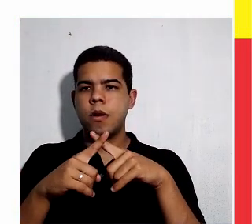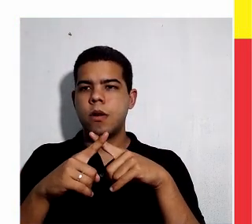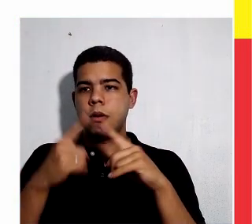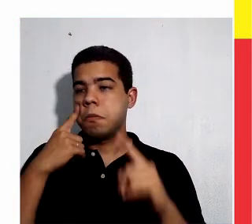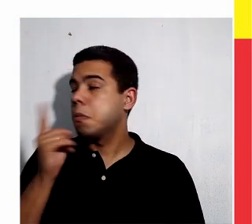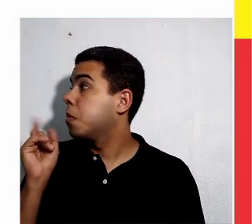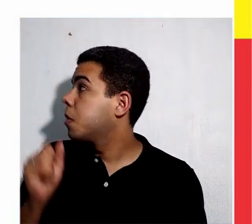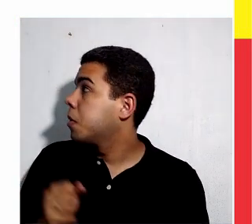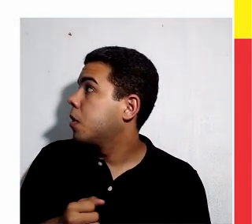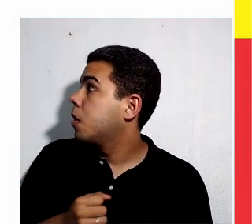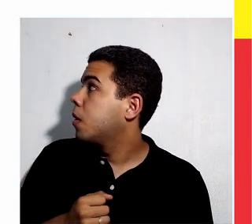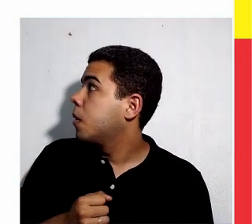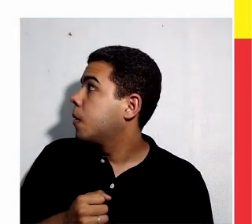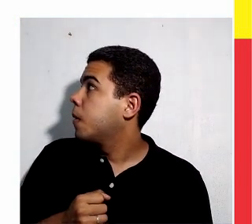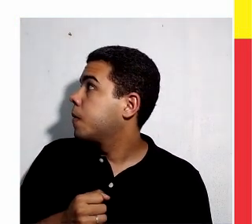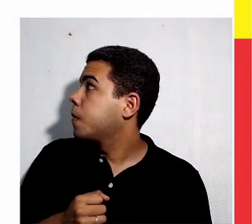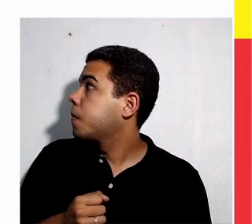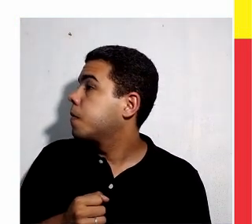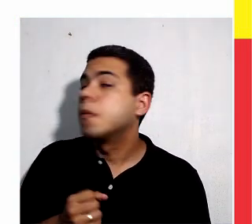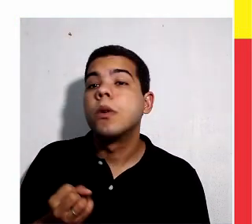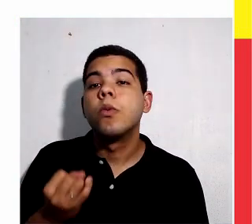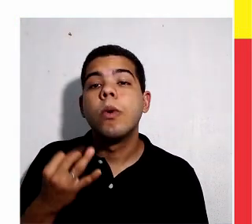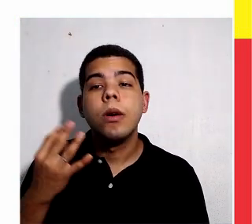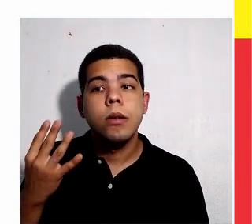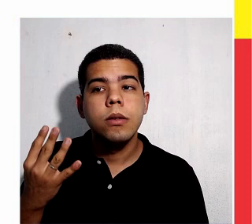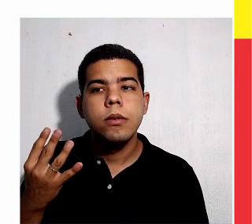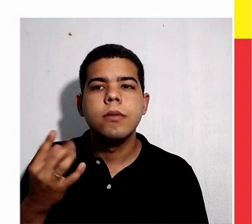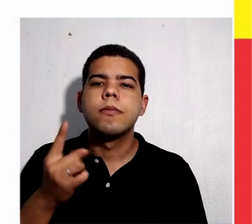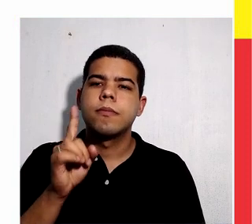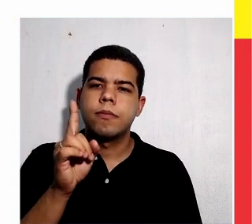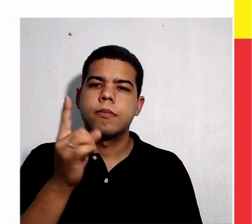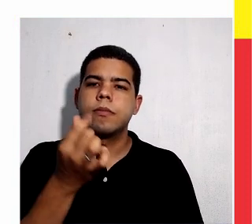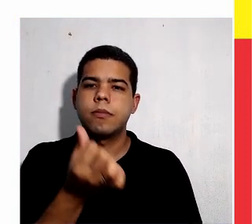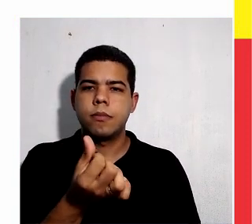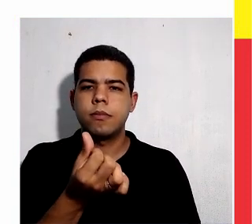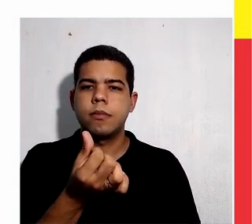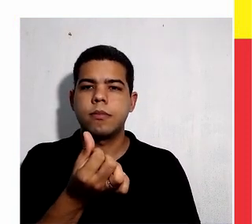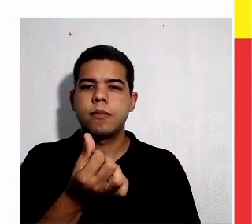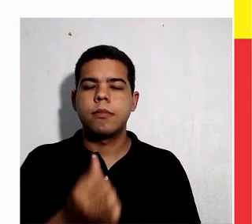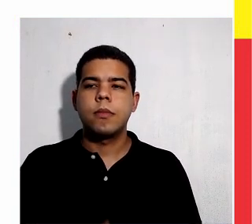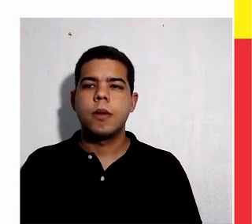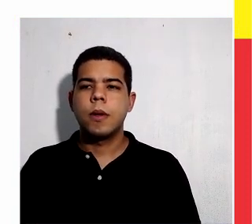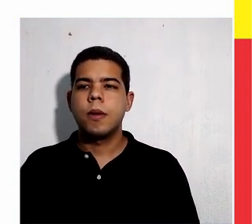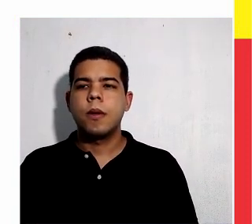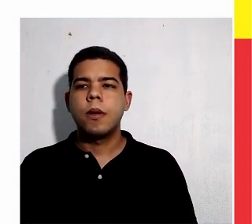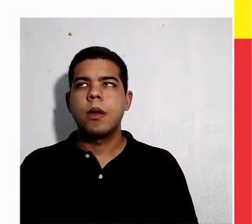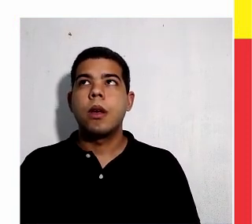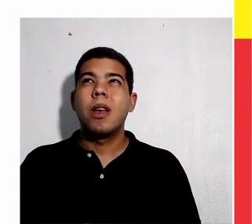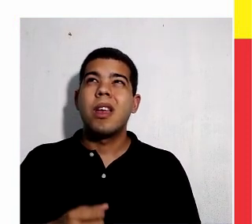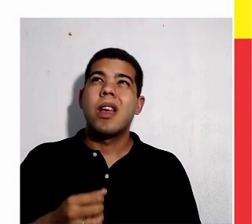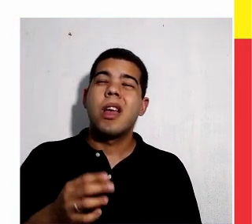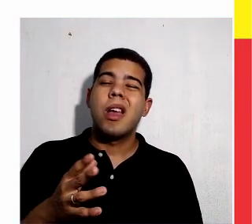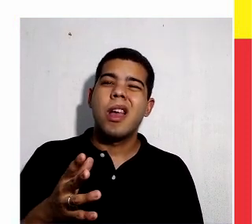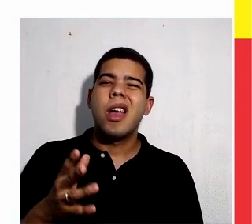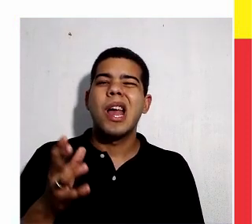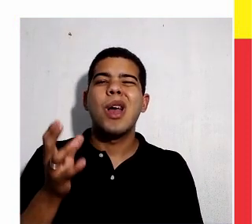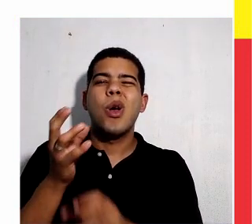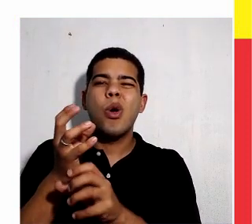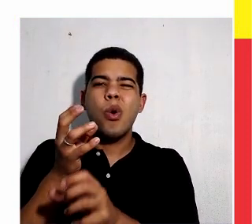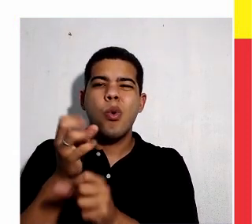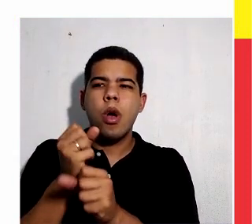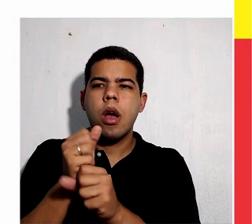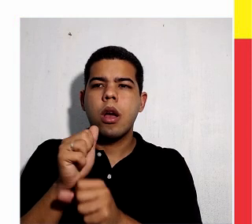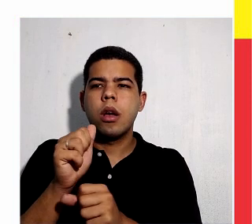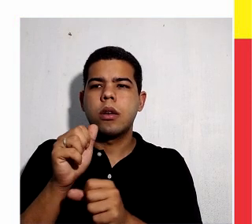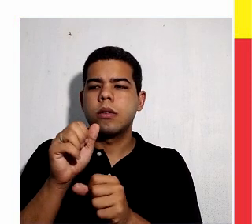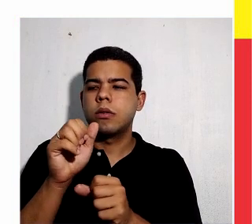sendo 4 da altura. Eu tenho quantos quadradinhos? Tenho 16 quadradinhos. Se eu não sei a quantidade, a